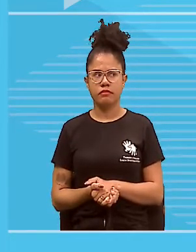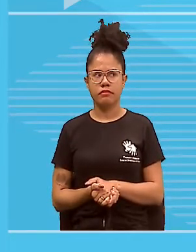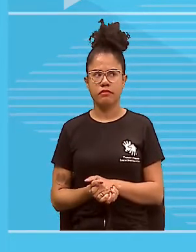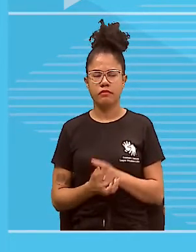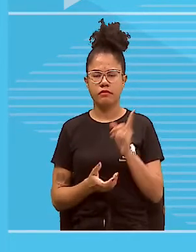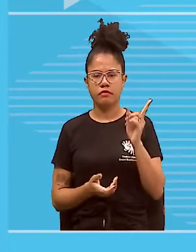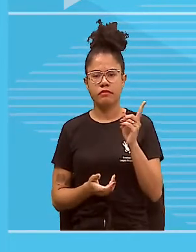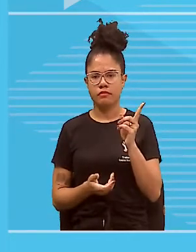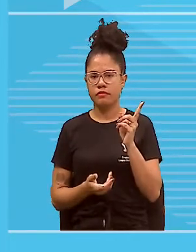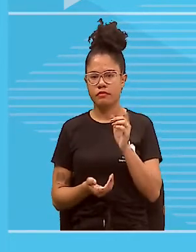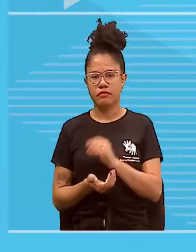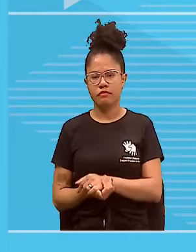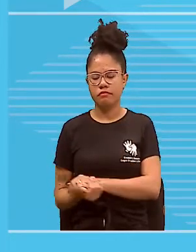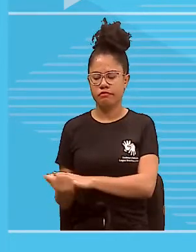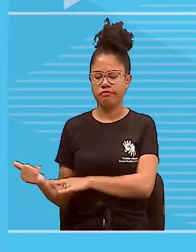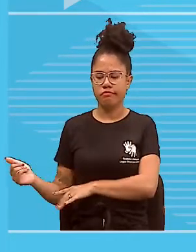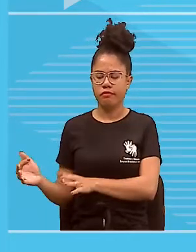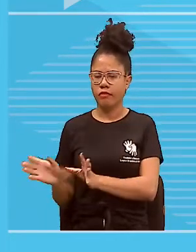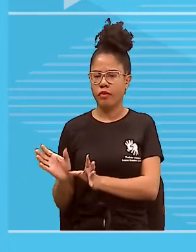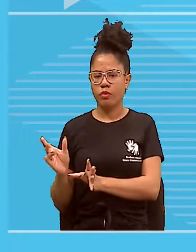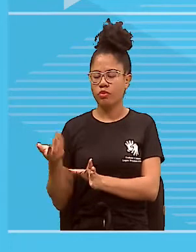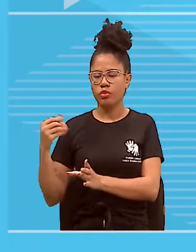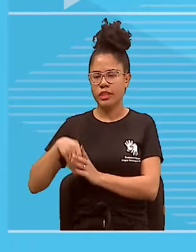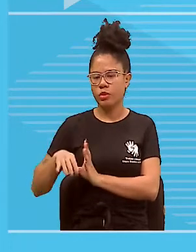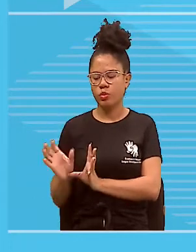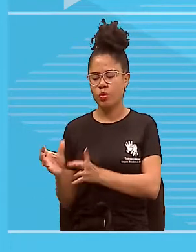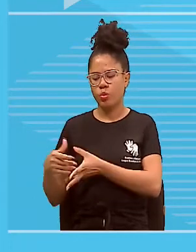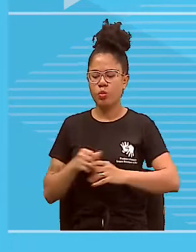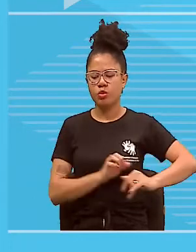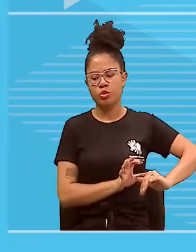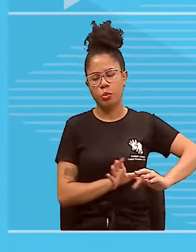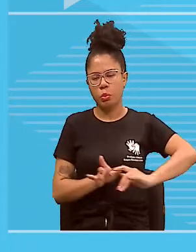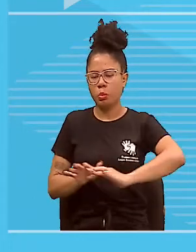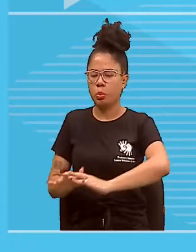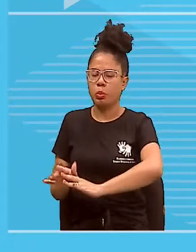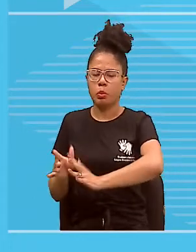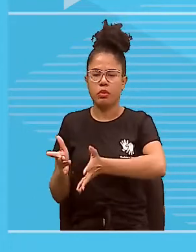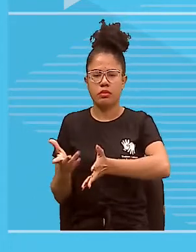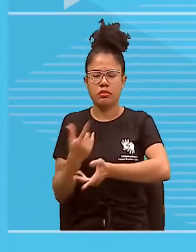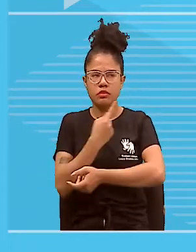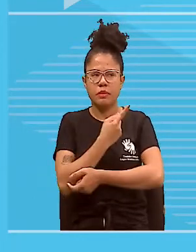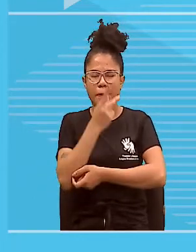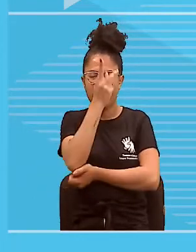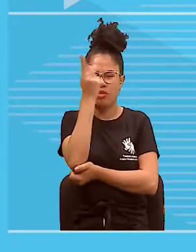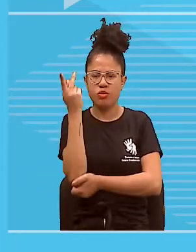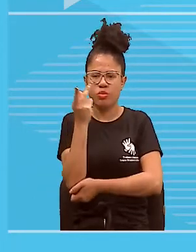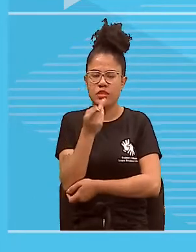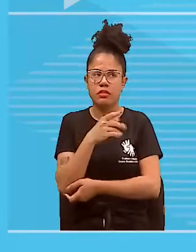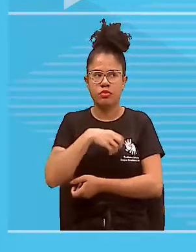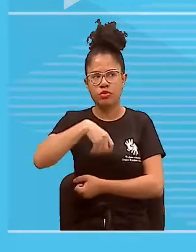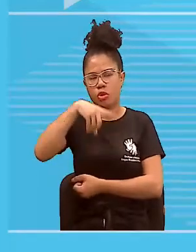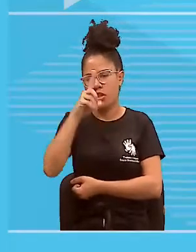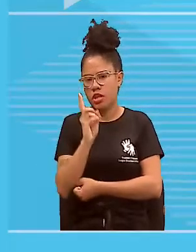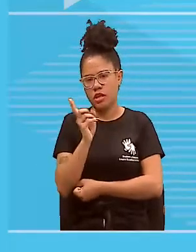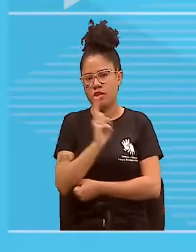sofrimento da falta de acesso à terra da exclusão da concentração fundiária